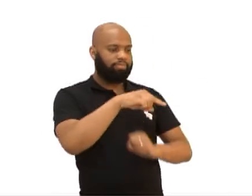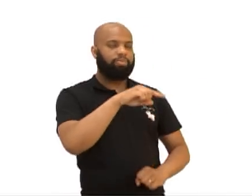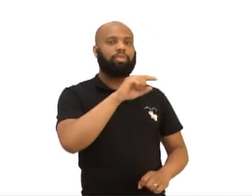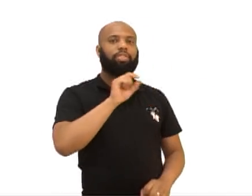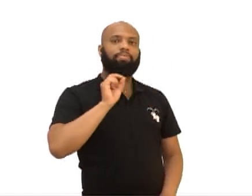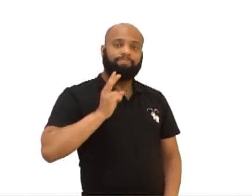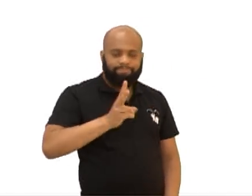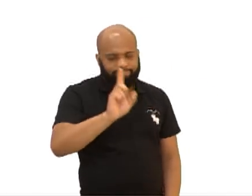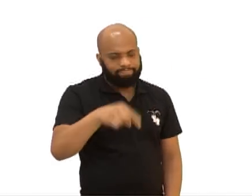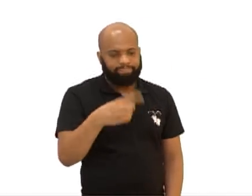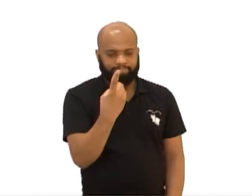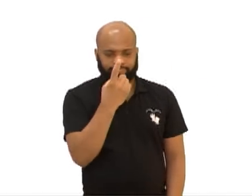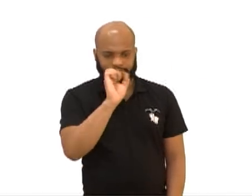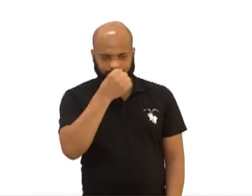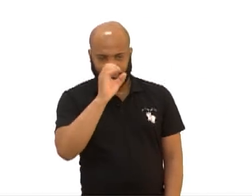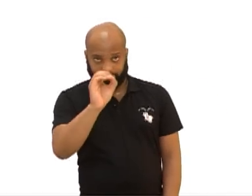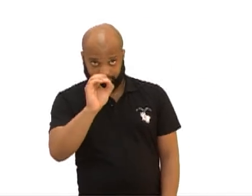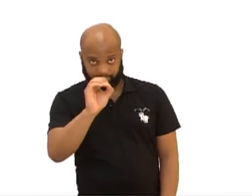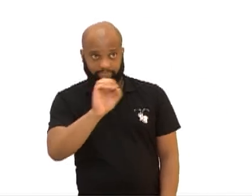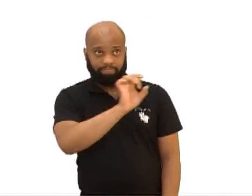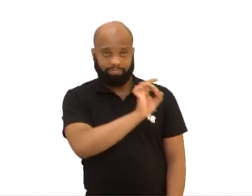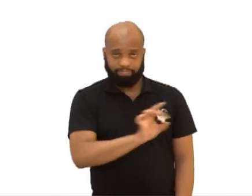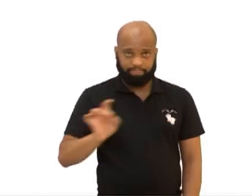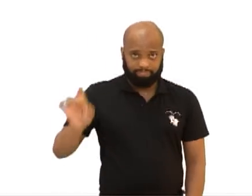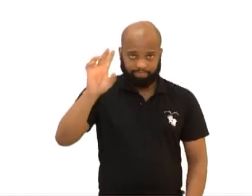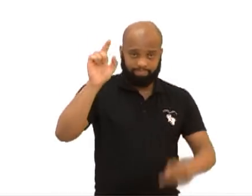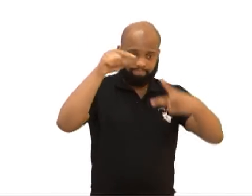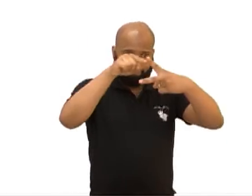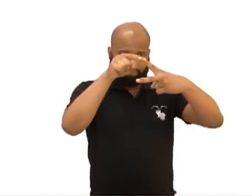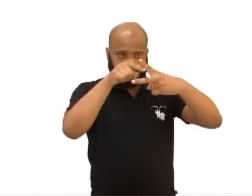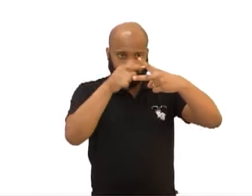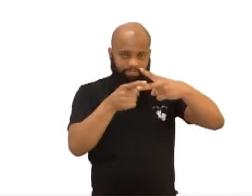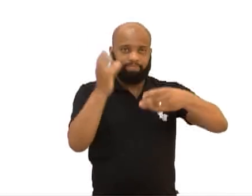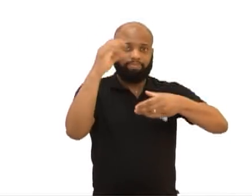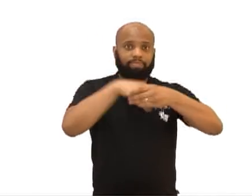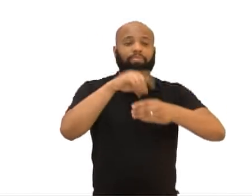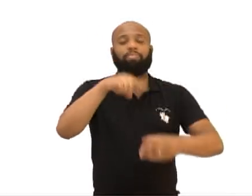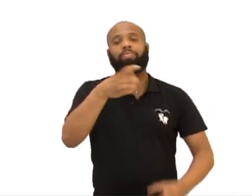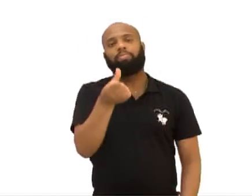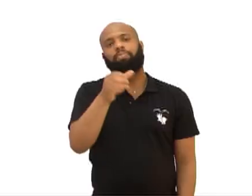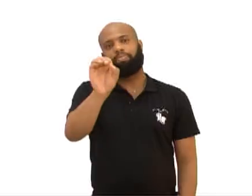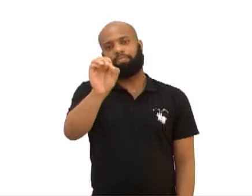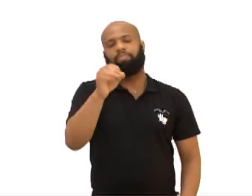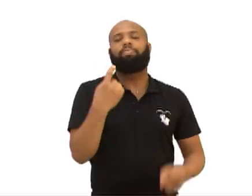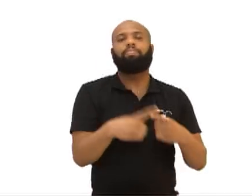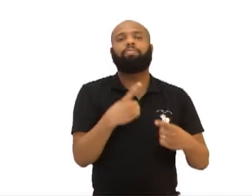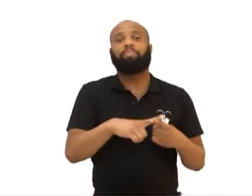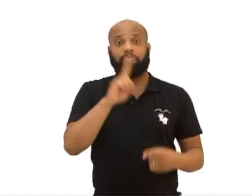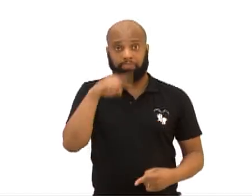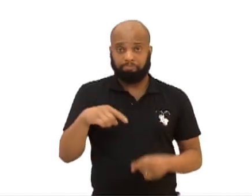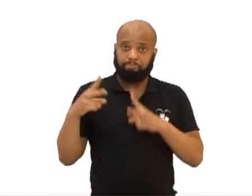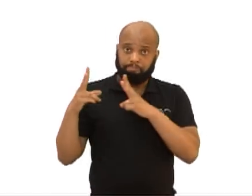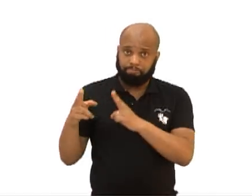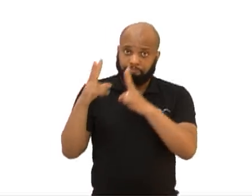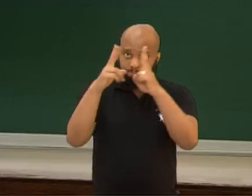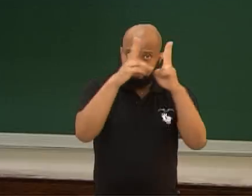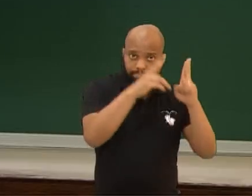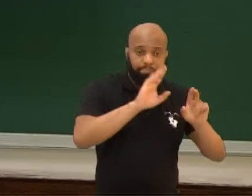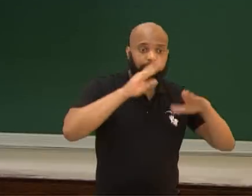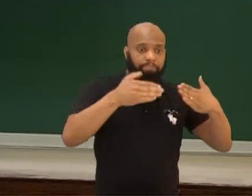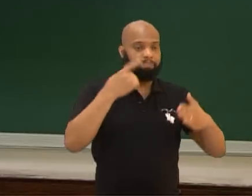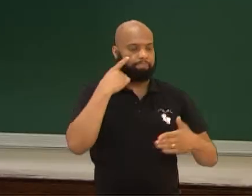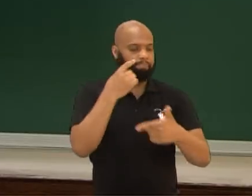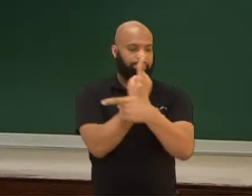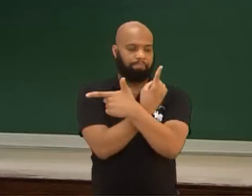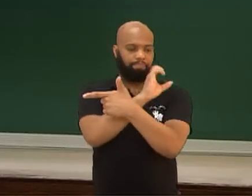sempre igual a 180 graus. Cada ângulo interno mede 60. Por quê? Porque se eles são iguais, 180